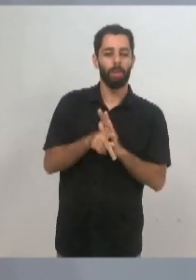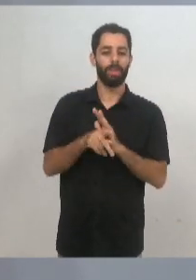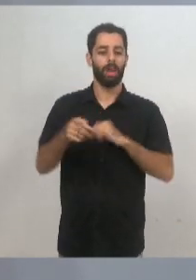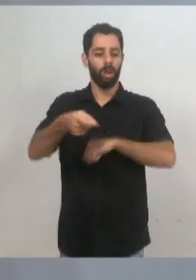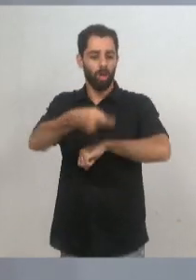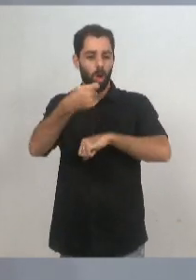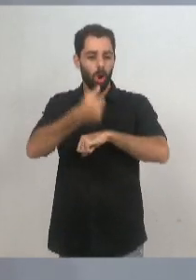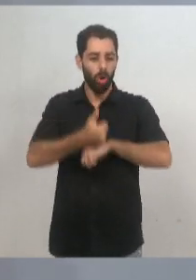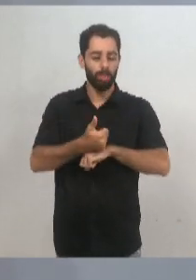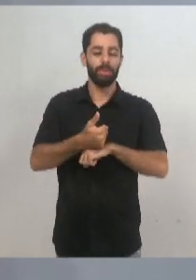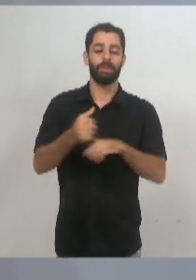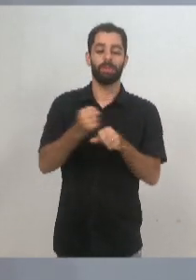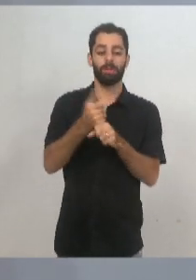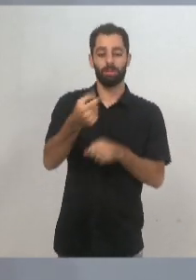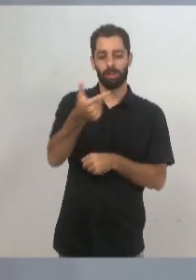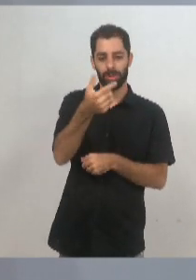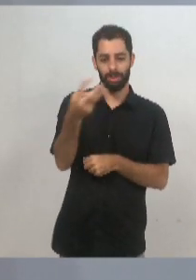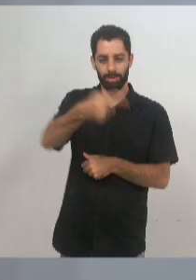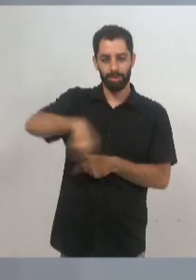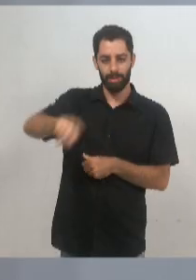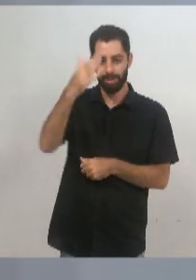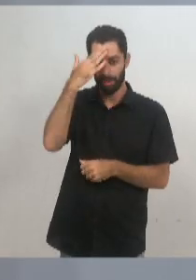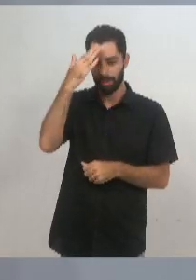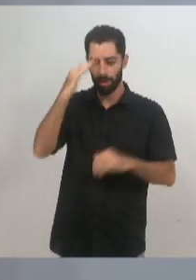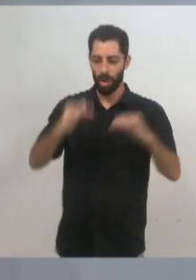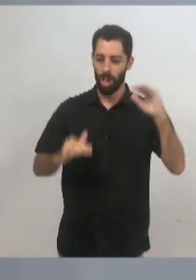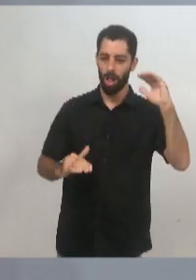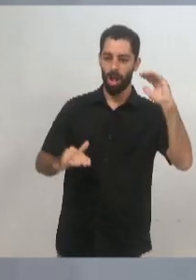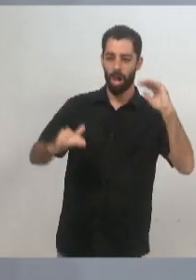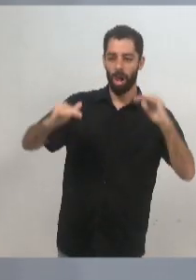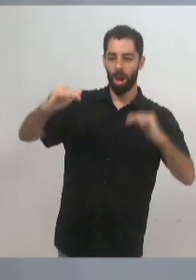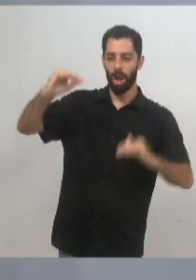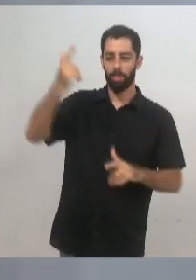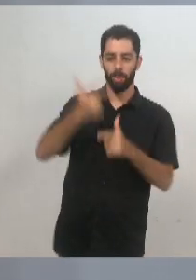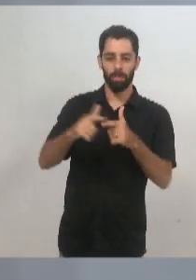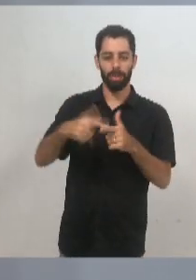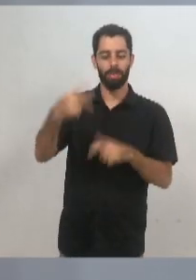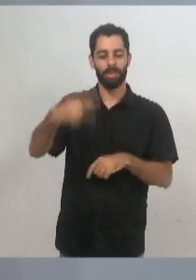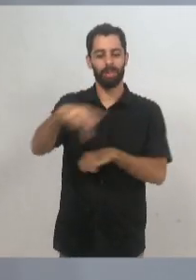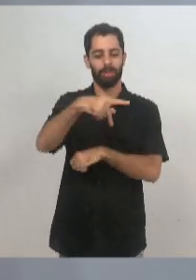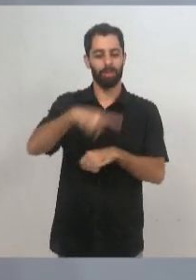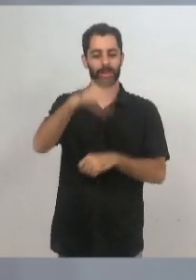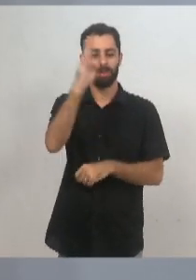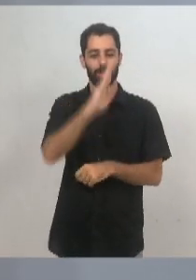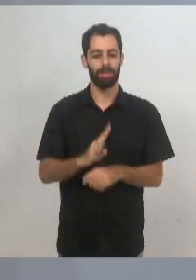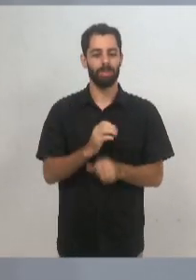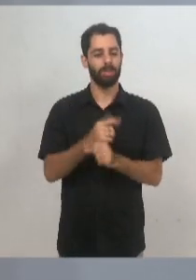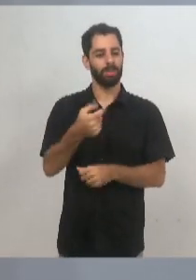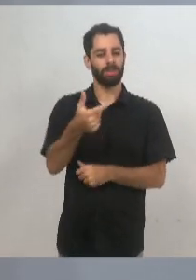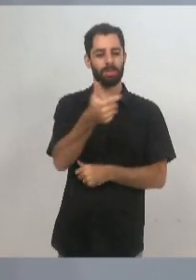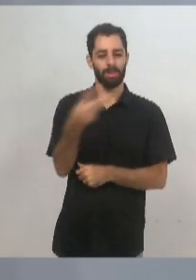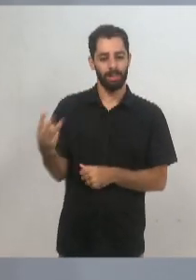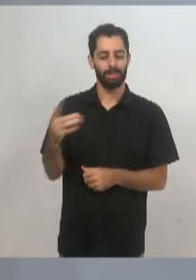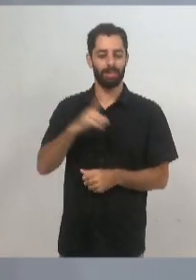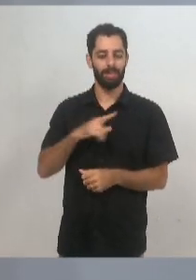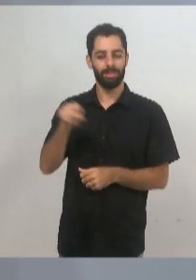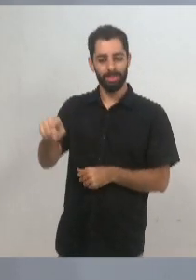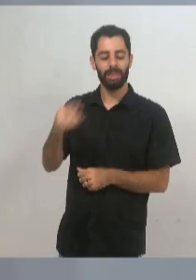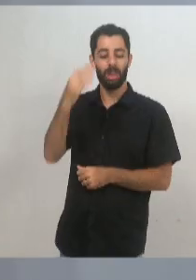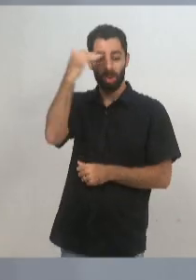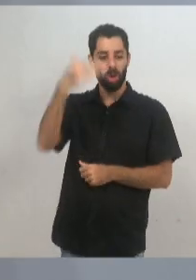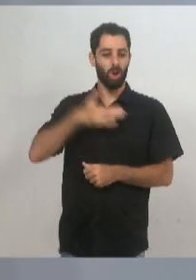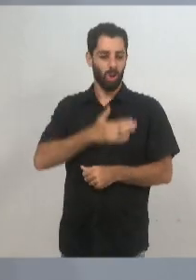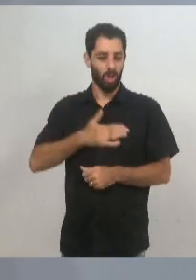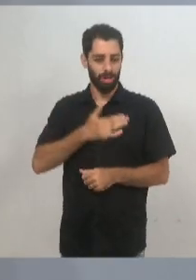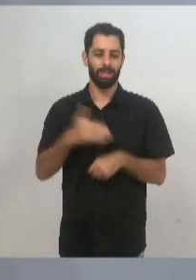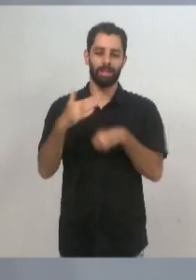Em 2023, gente, para vocês verem como a disparidade está gritando na nossa nação, em 2023, aquela do qual o senhor é fã,